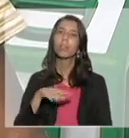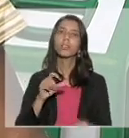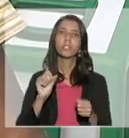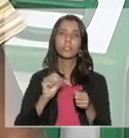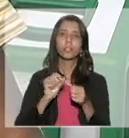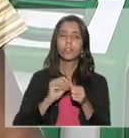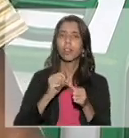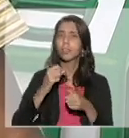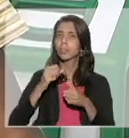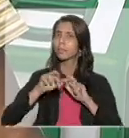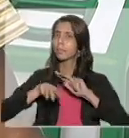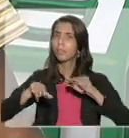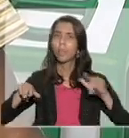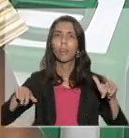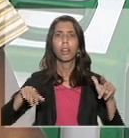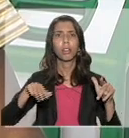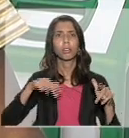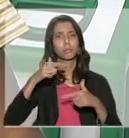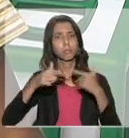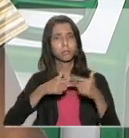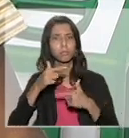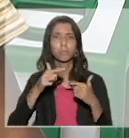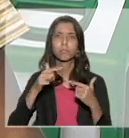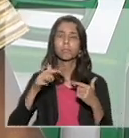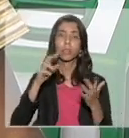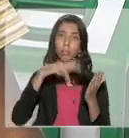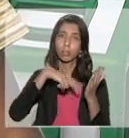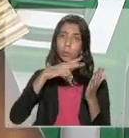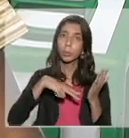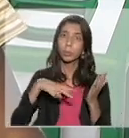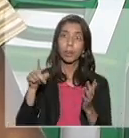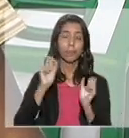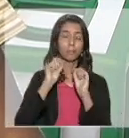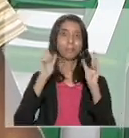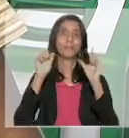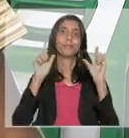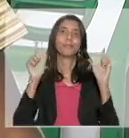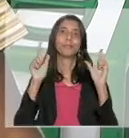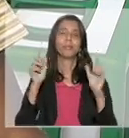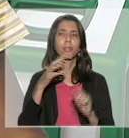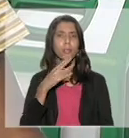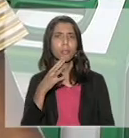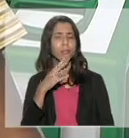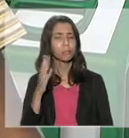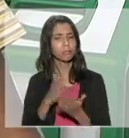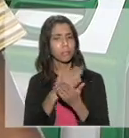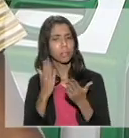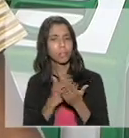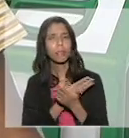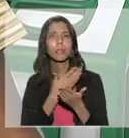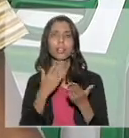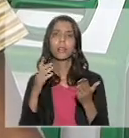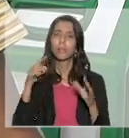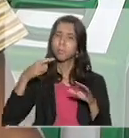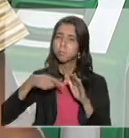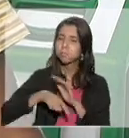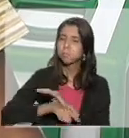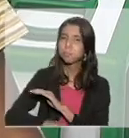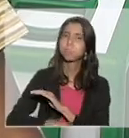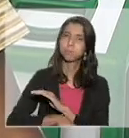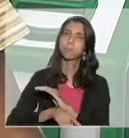gente realiza atividades de leitura e assim desperta interesse neles, de conhecer os livros, de